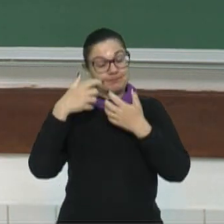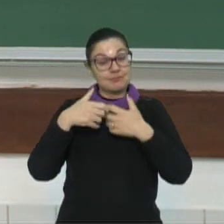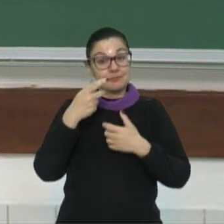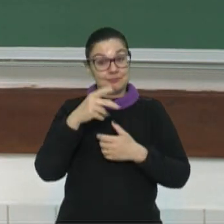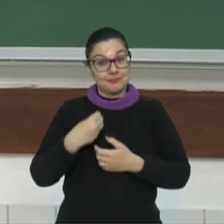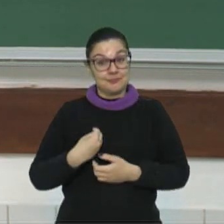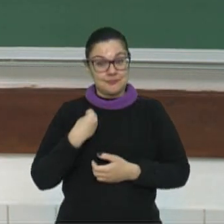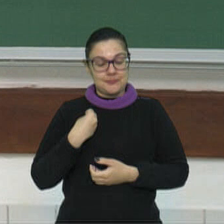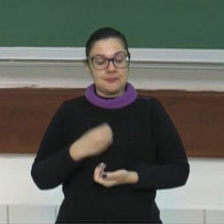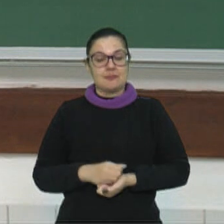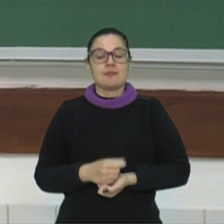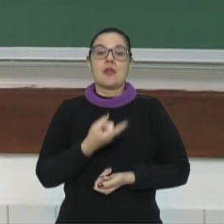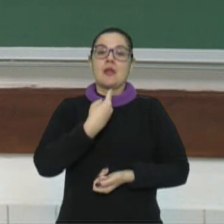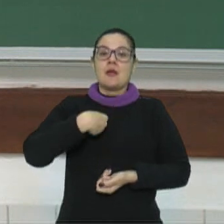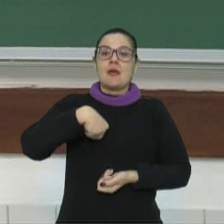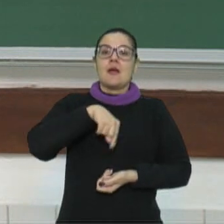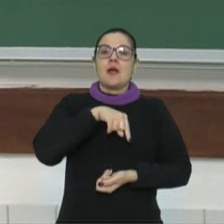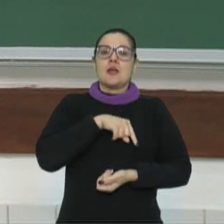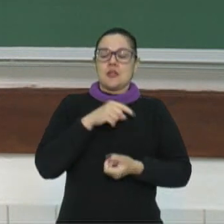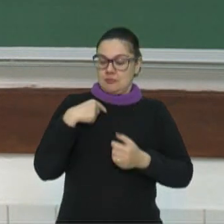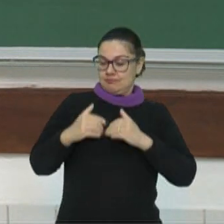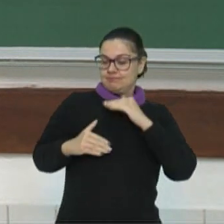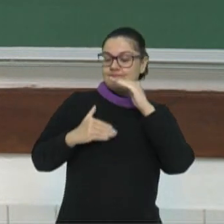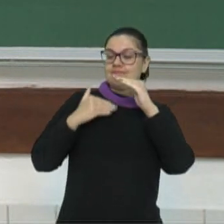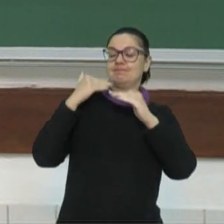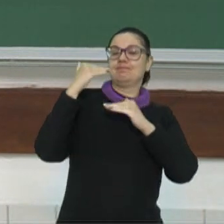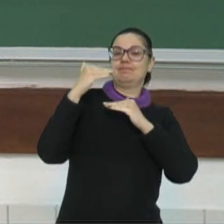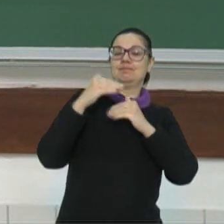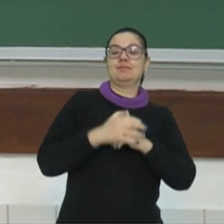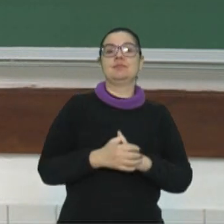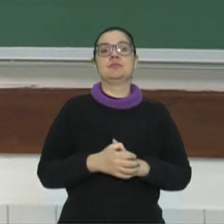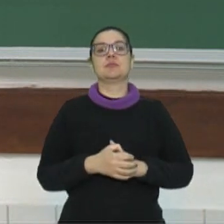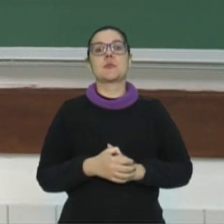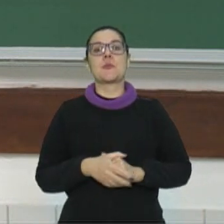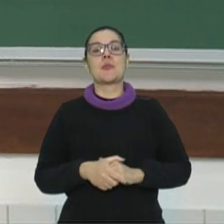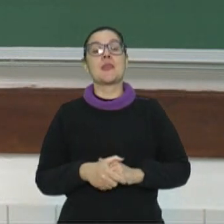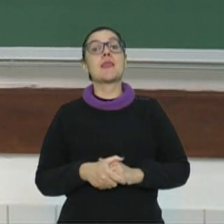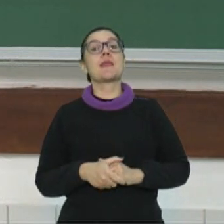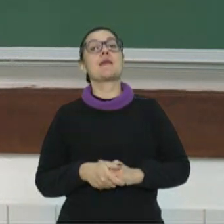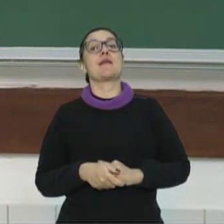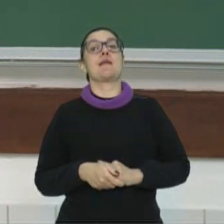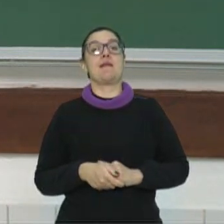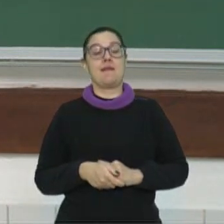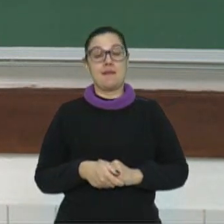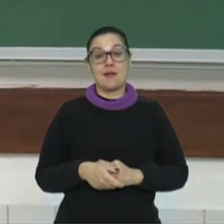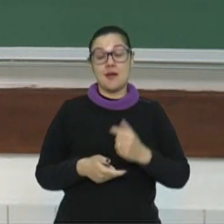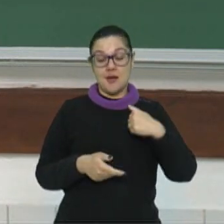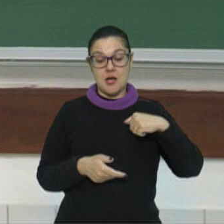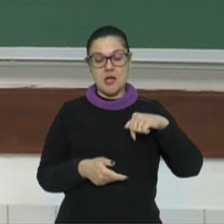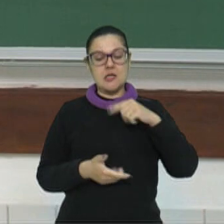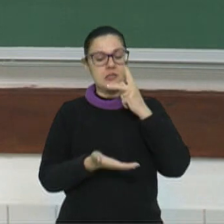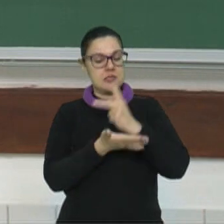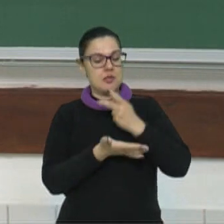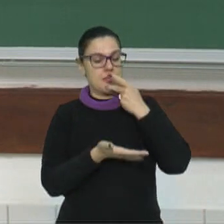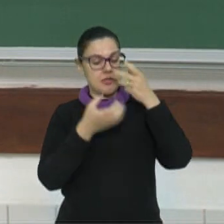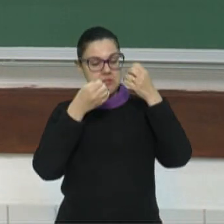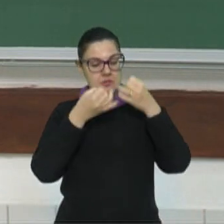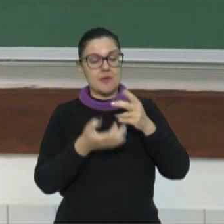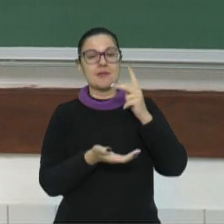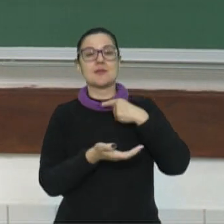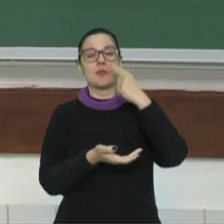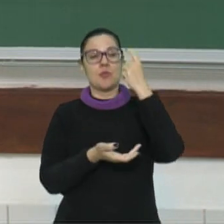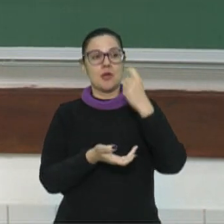né? Nós, enquanto seres humanos, estamos em desenvolvimento, né? Nós estamos sendo, eu digo que nós estamos sendo